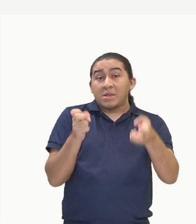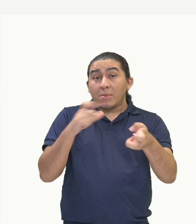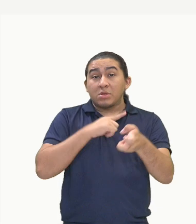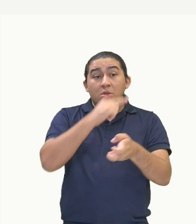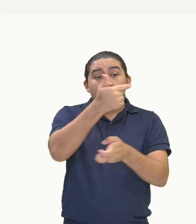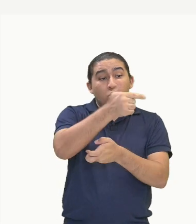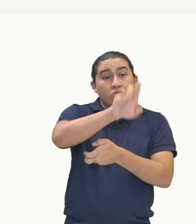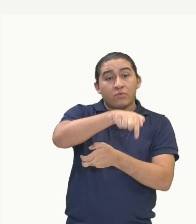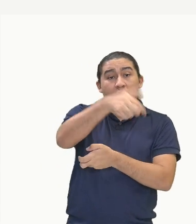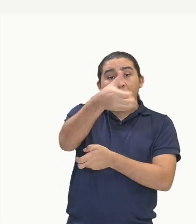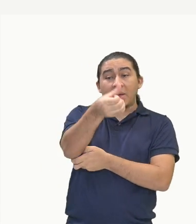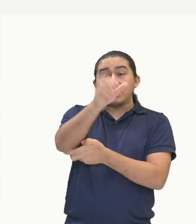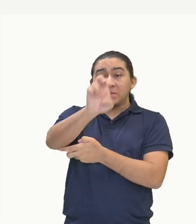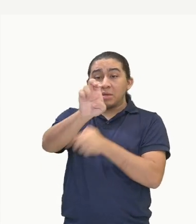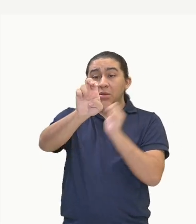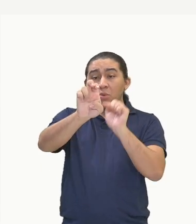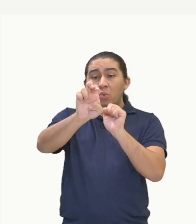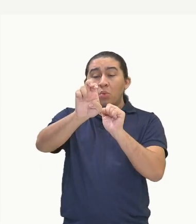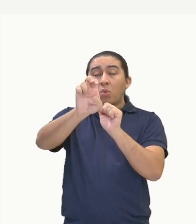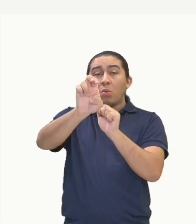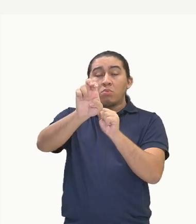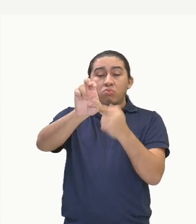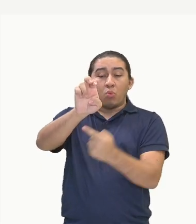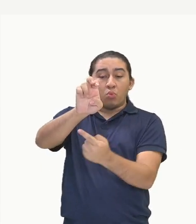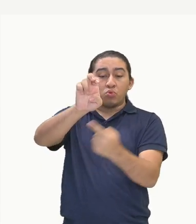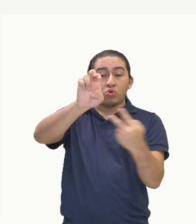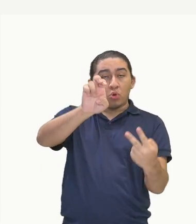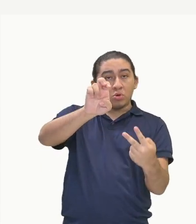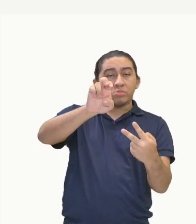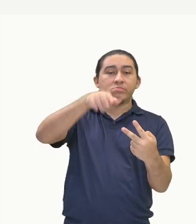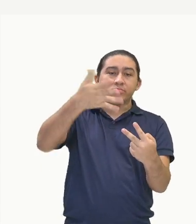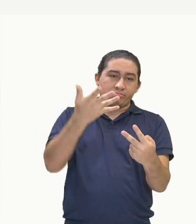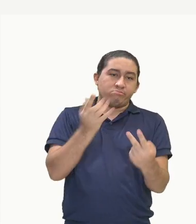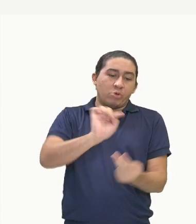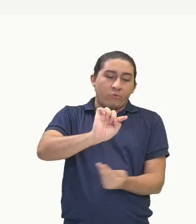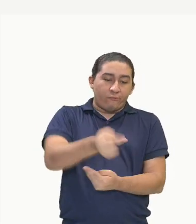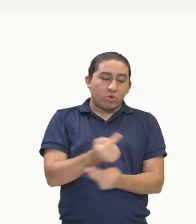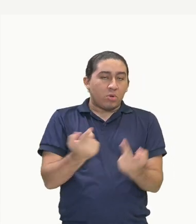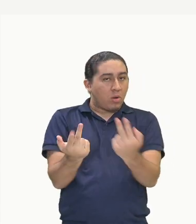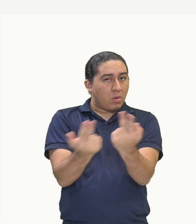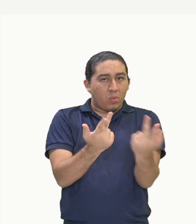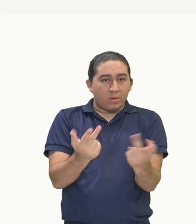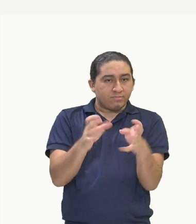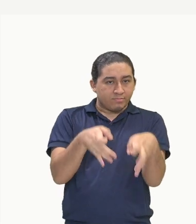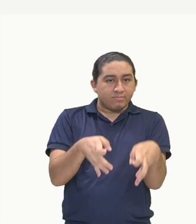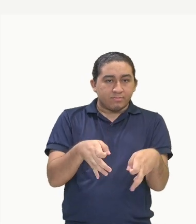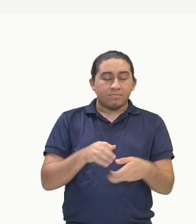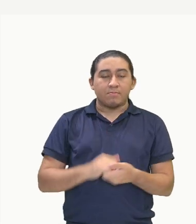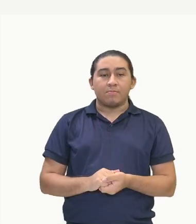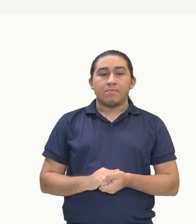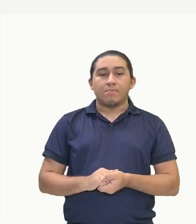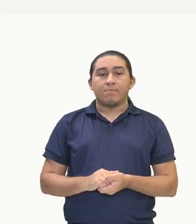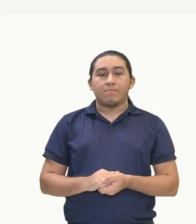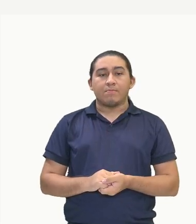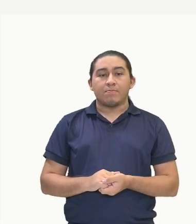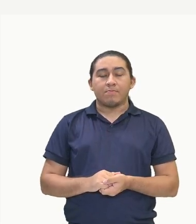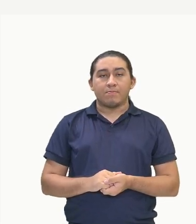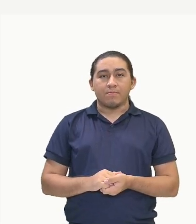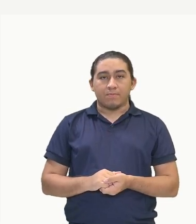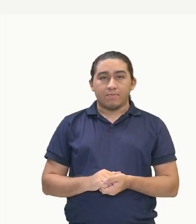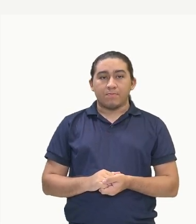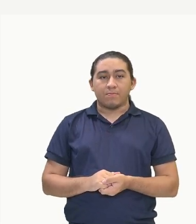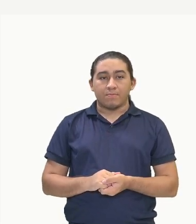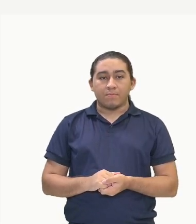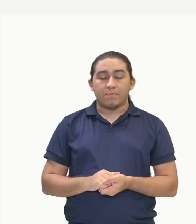ó, depois da vírgula. Então, eu venho aqui no resultado, ó, e coloco a vírgula aqui também, ó, duas casas decimais. Tá certo?